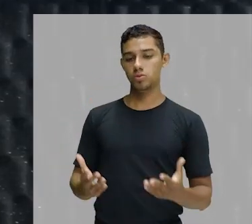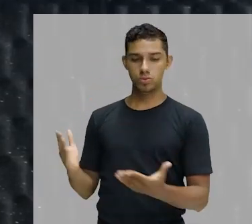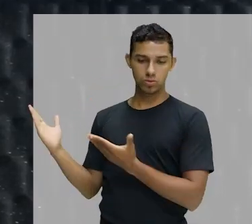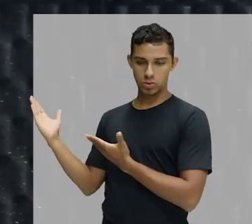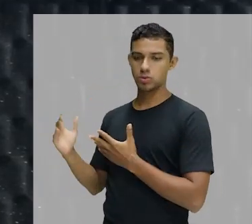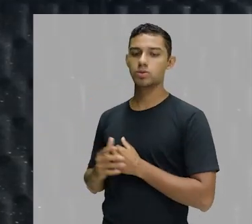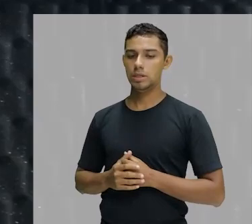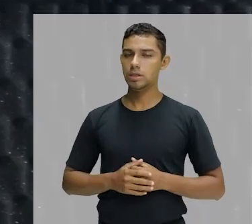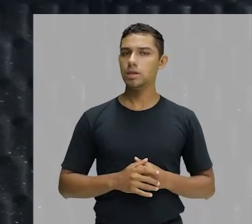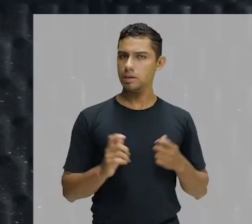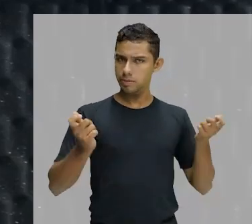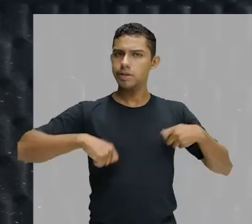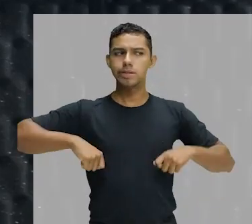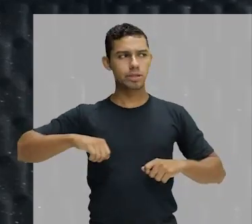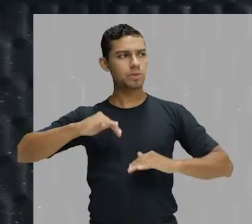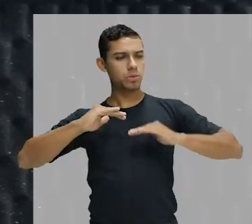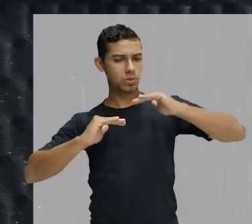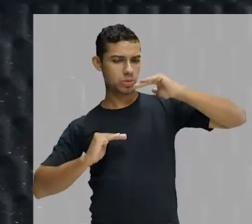realizar aquelas